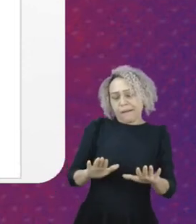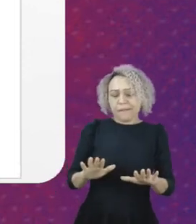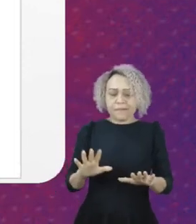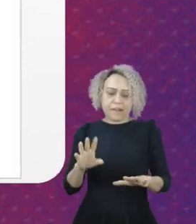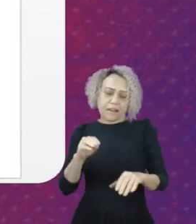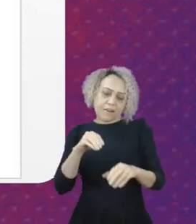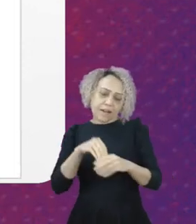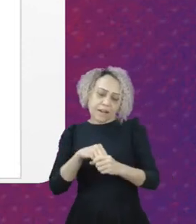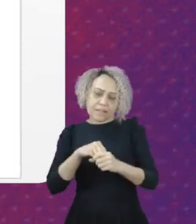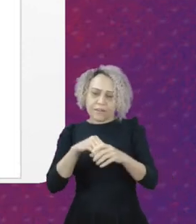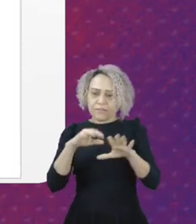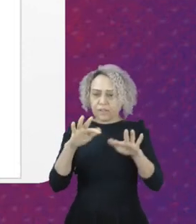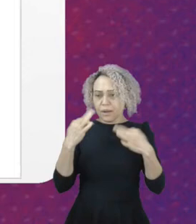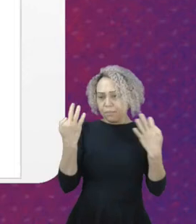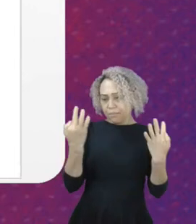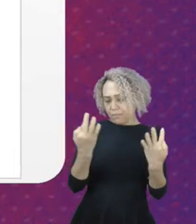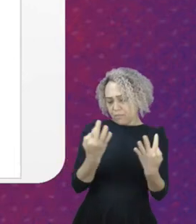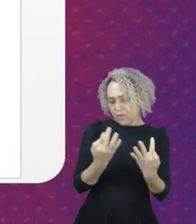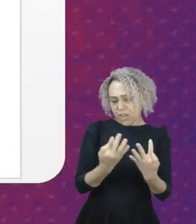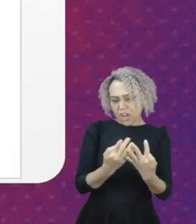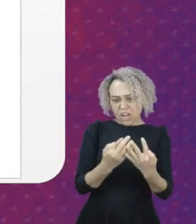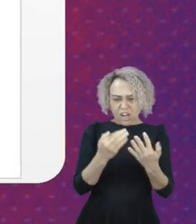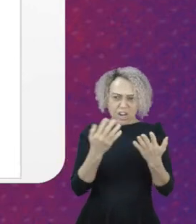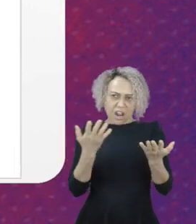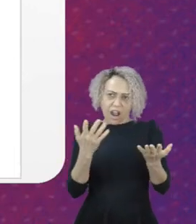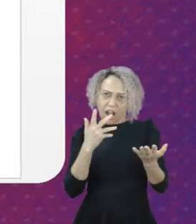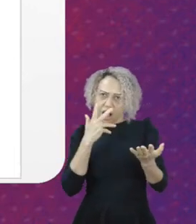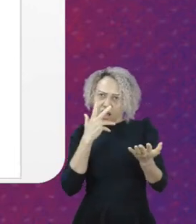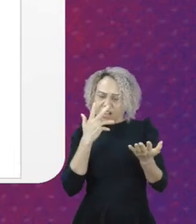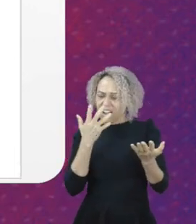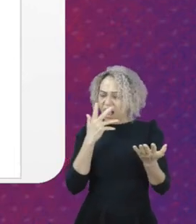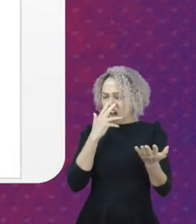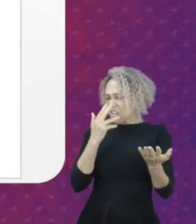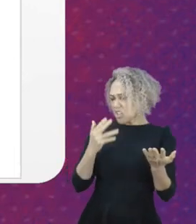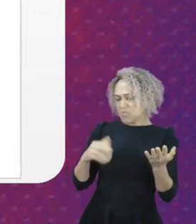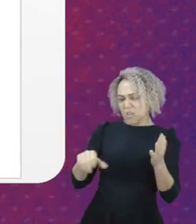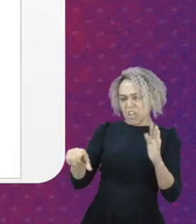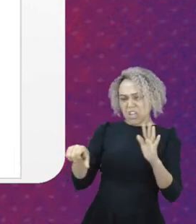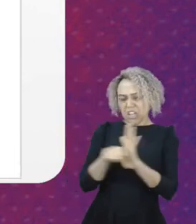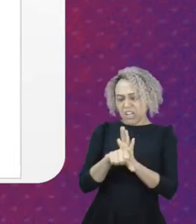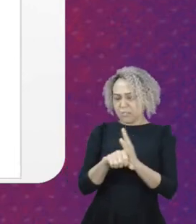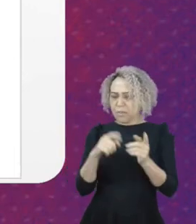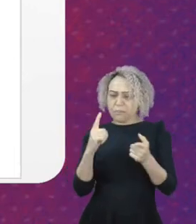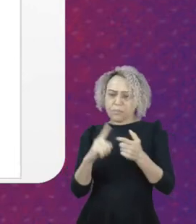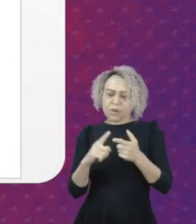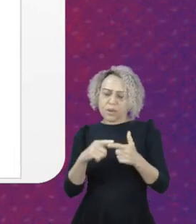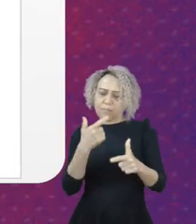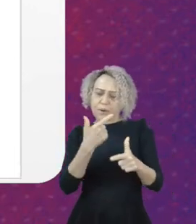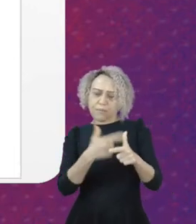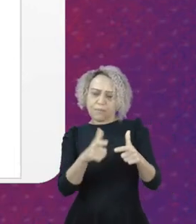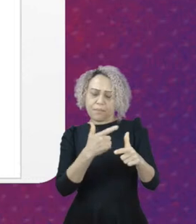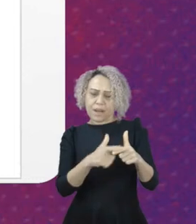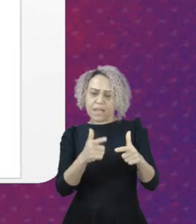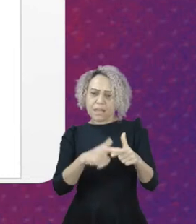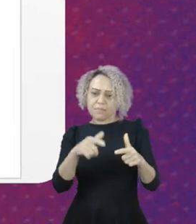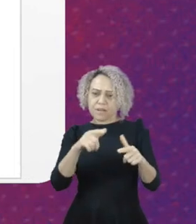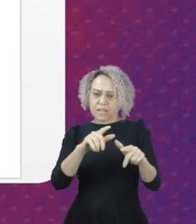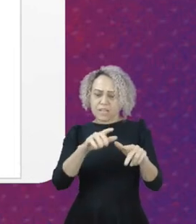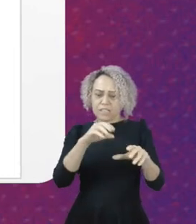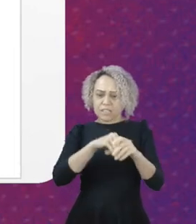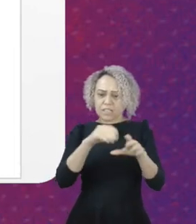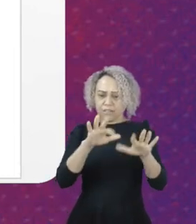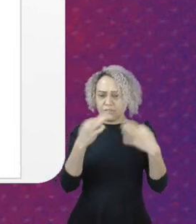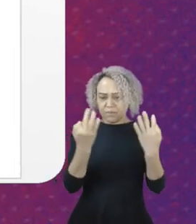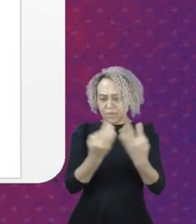culturalmente os problemas da família são resolvidos na família, né? Principalmente quando a gente está